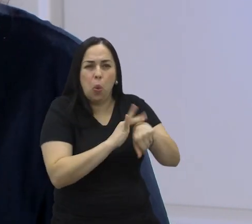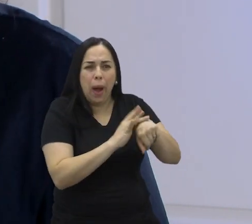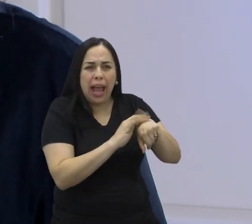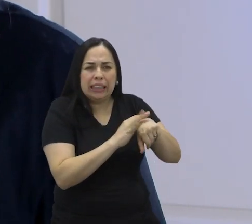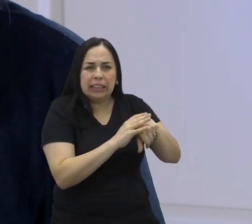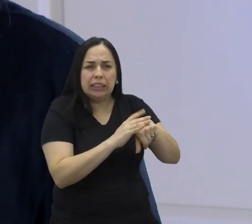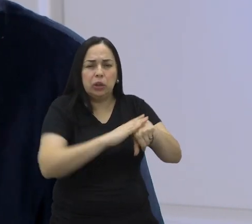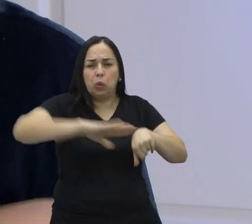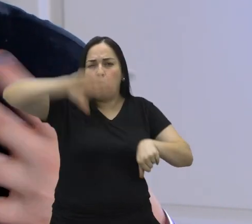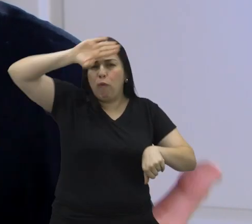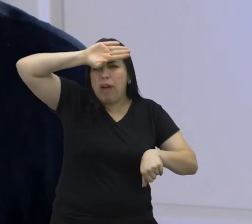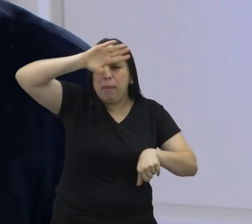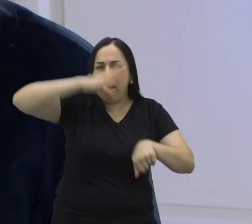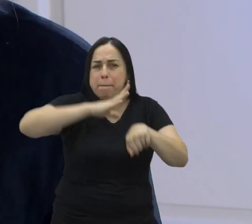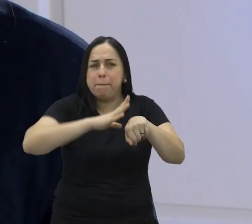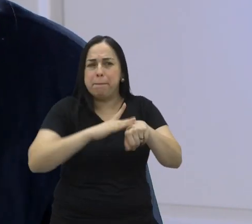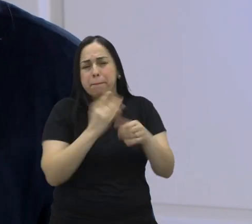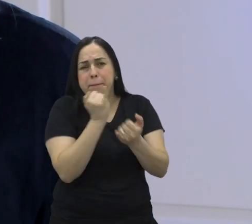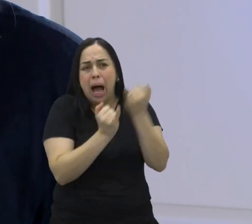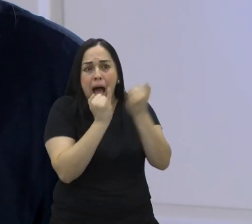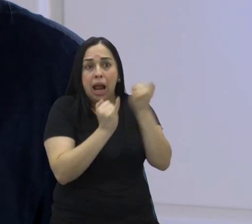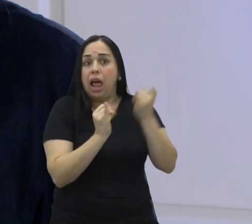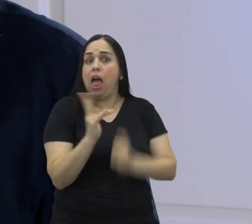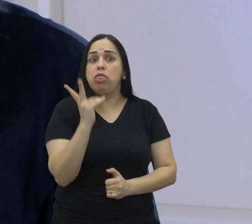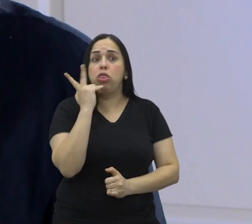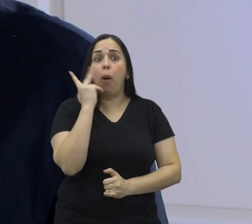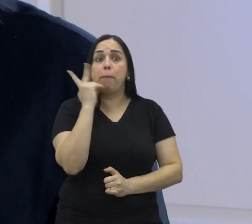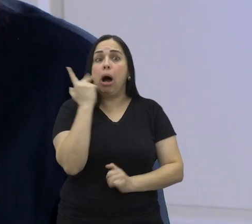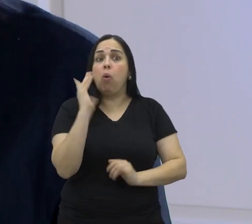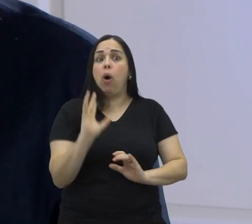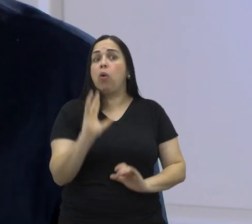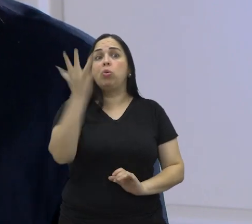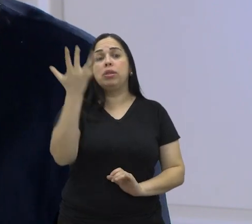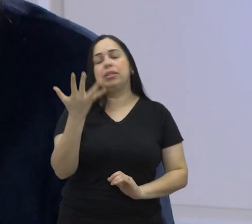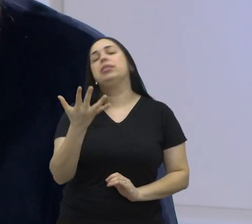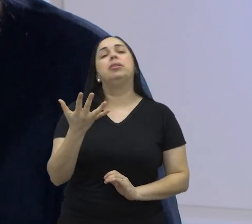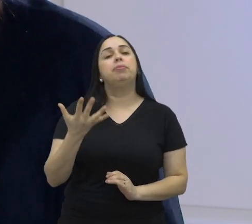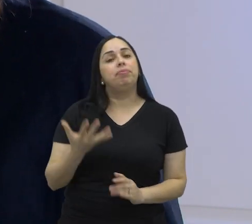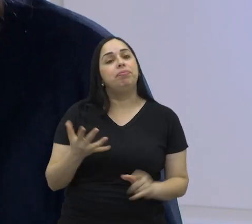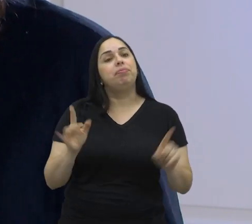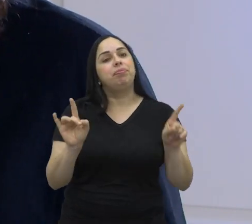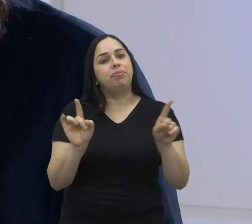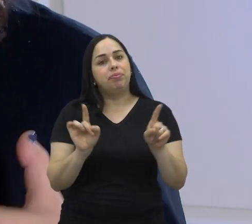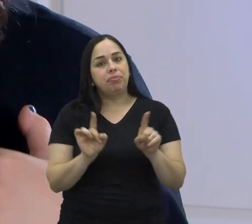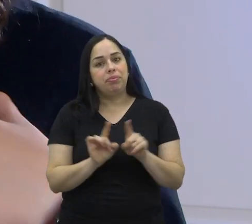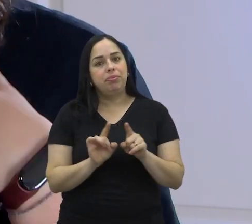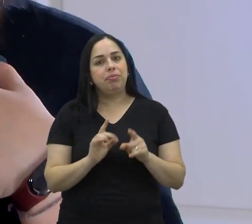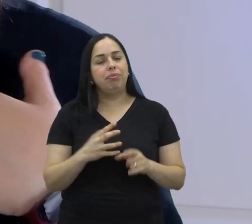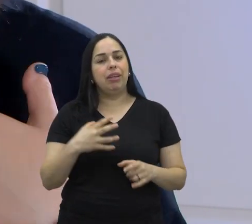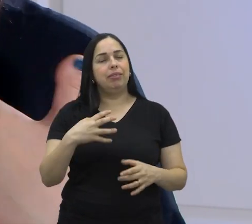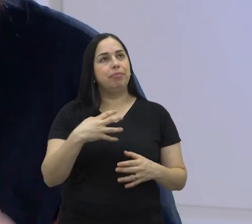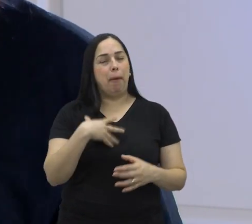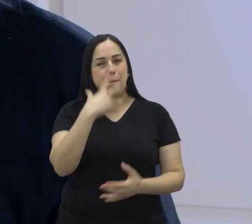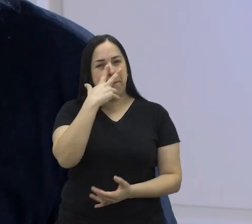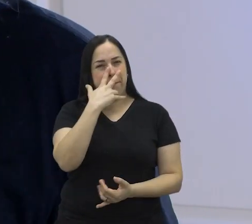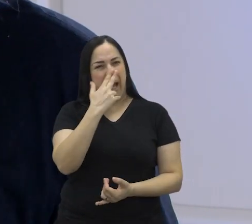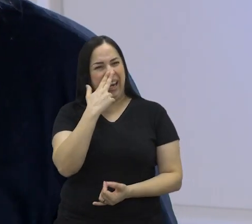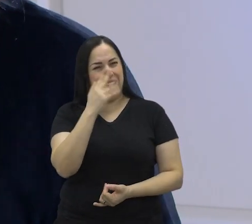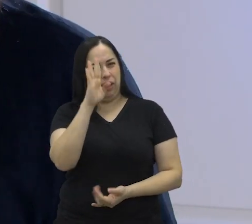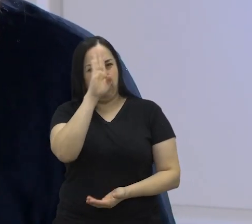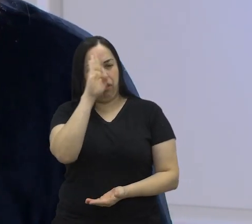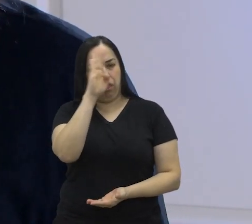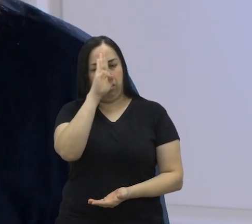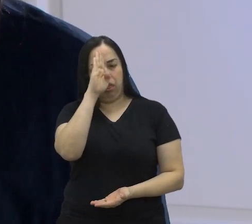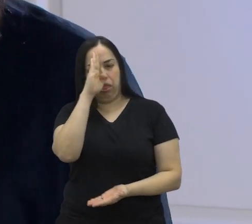doente, sabe? Tivesse com uma febre. É bem comum esses sintomas. A sensação de desmaio